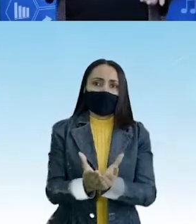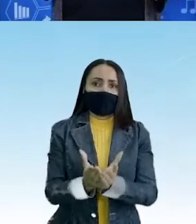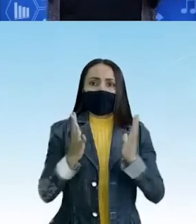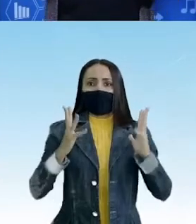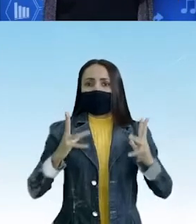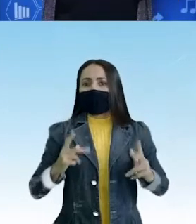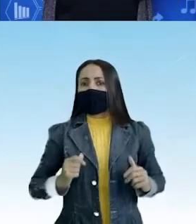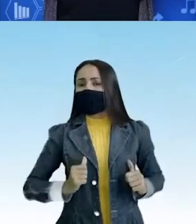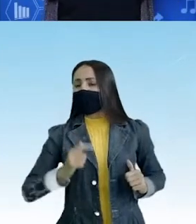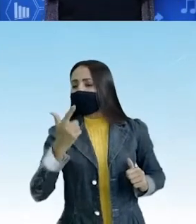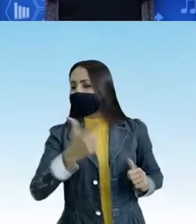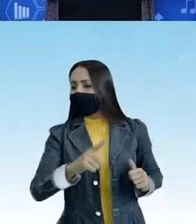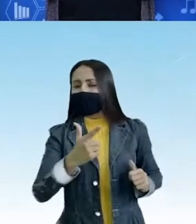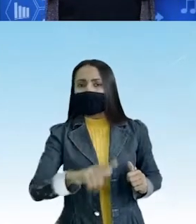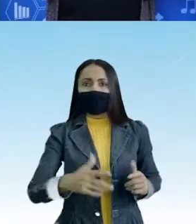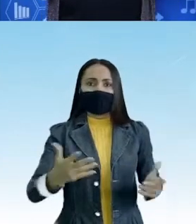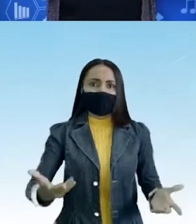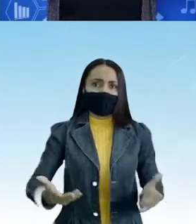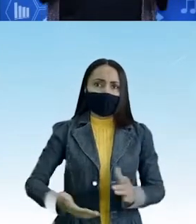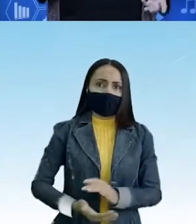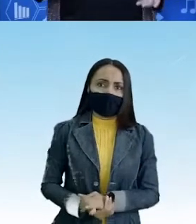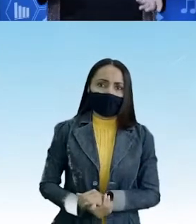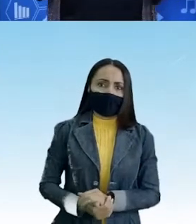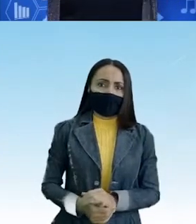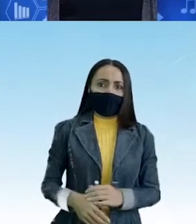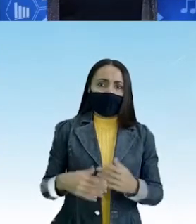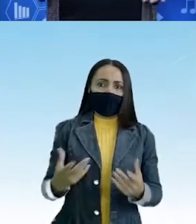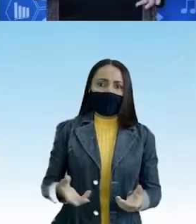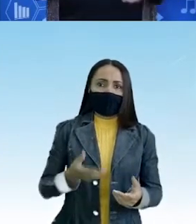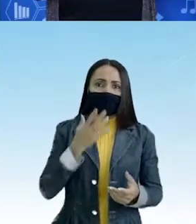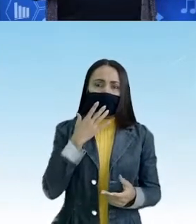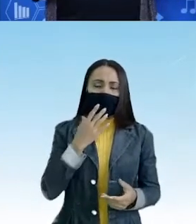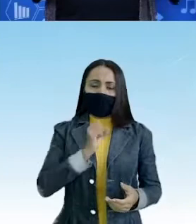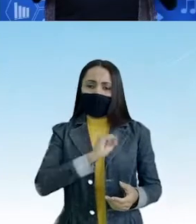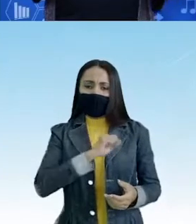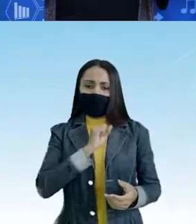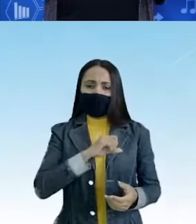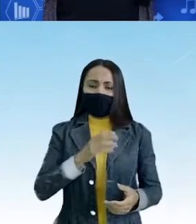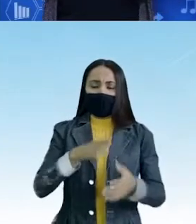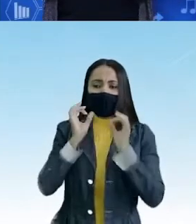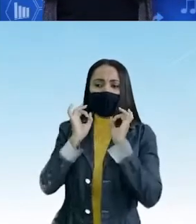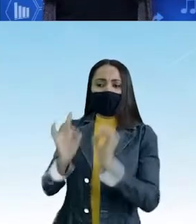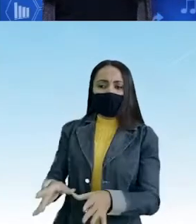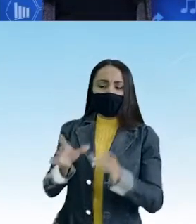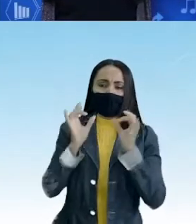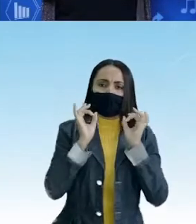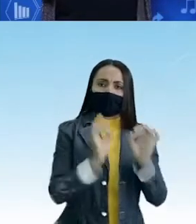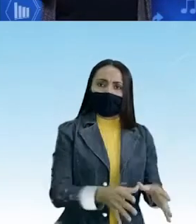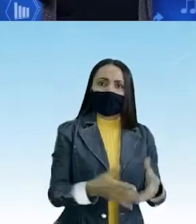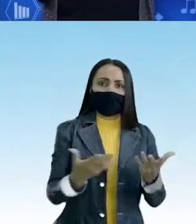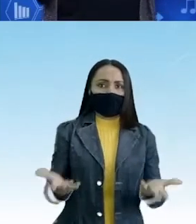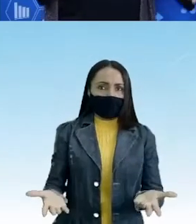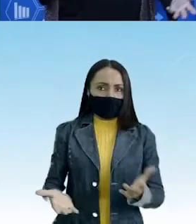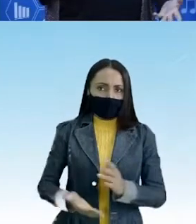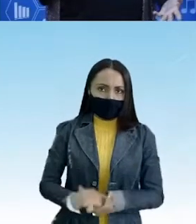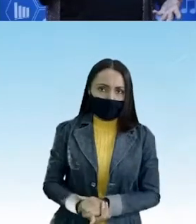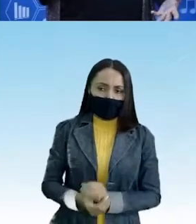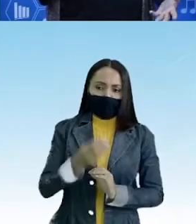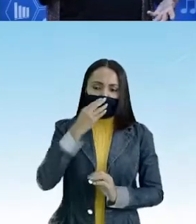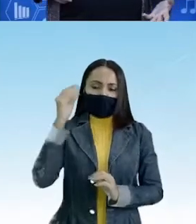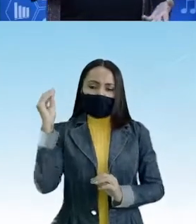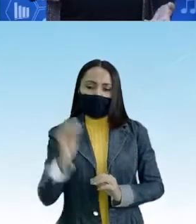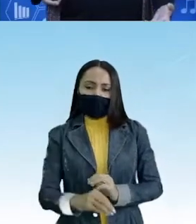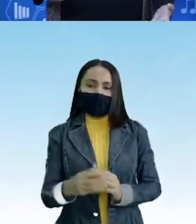nada, chegavam, eram tratados como bichos mesmo, infelizmente, como peças que eles eram considerados na época,